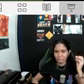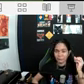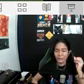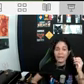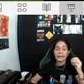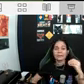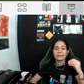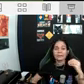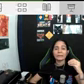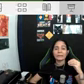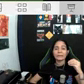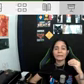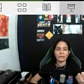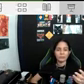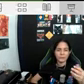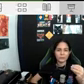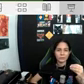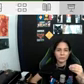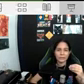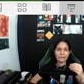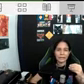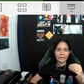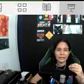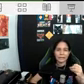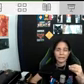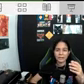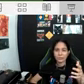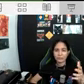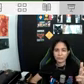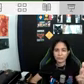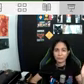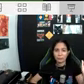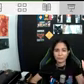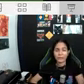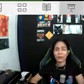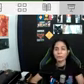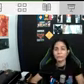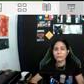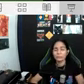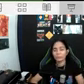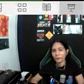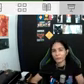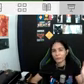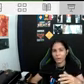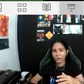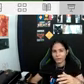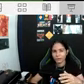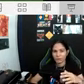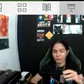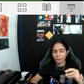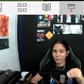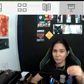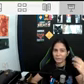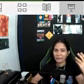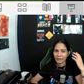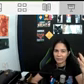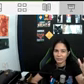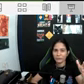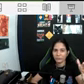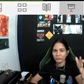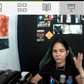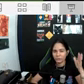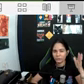Certo. Certo. Então, se eu disser que uma pessoa que tem aqui em João Pessoa ficar com 8 horas de jejum, vamos supor